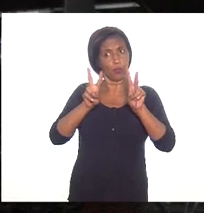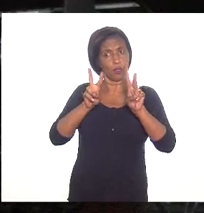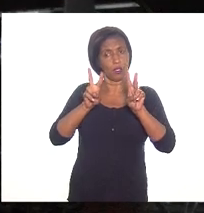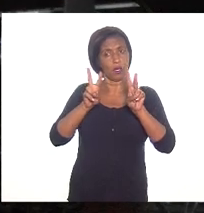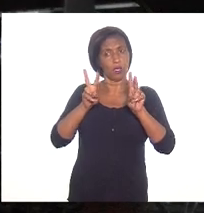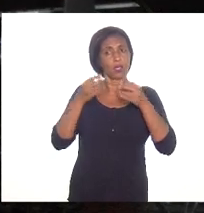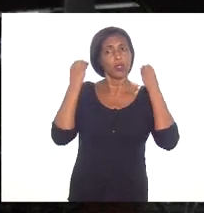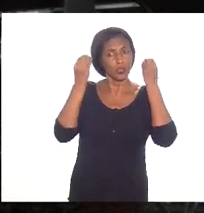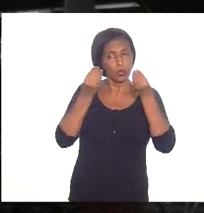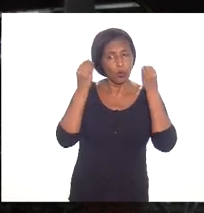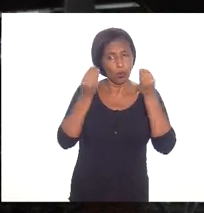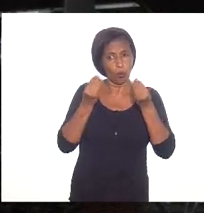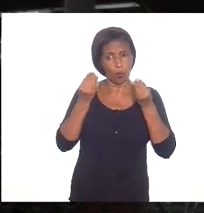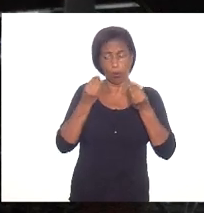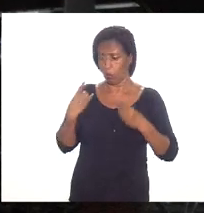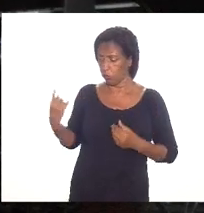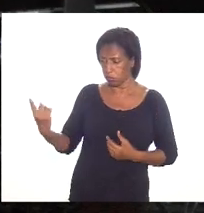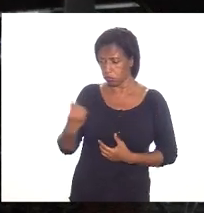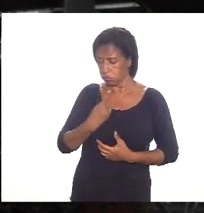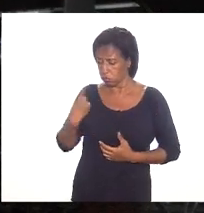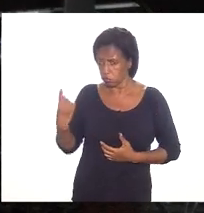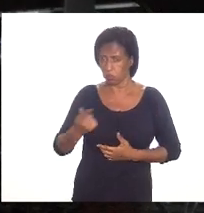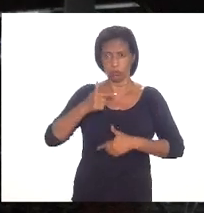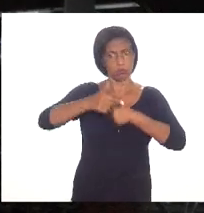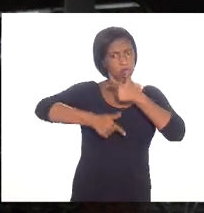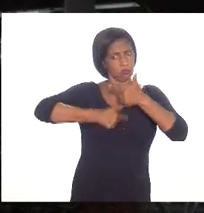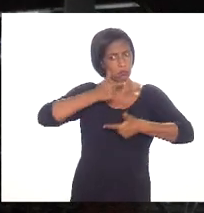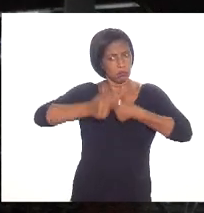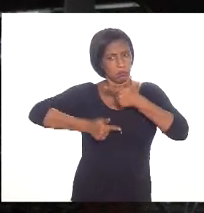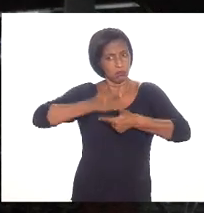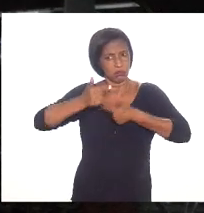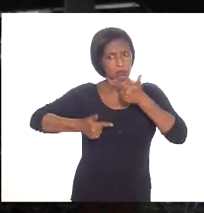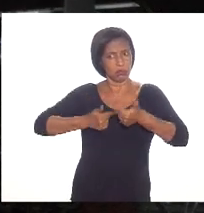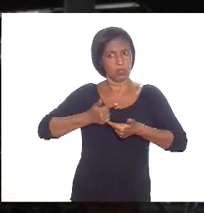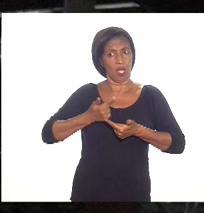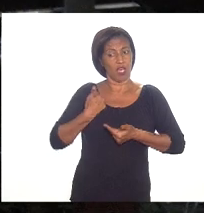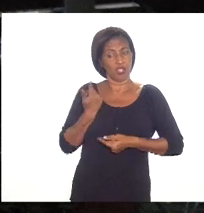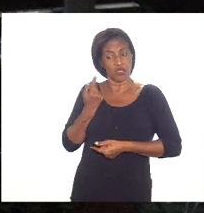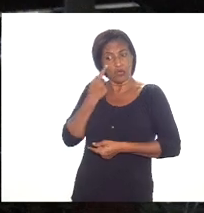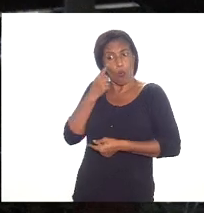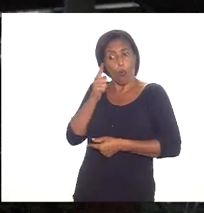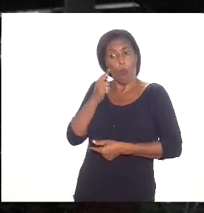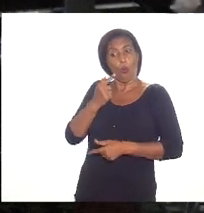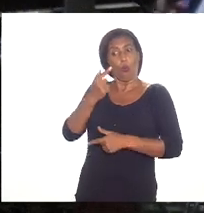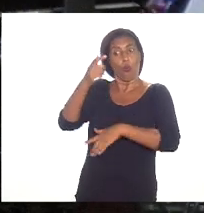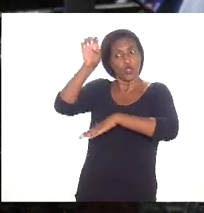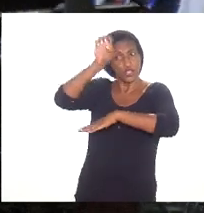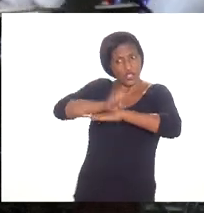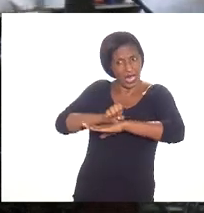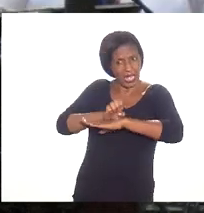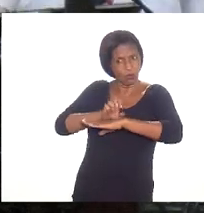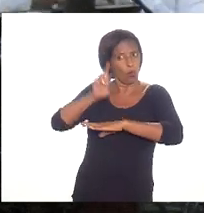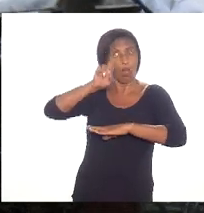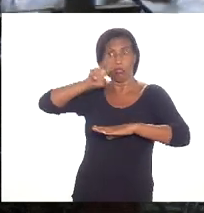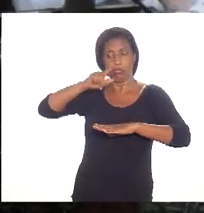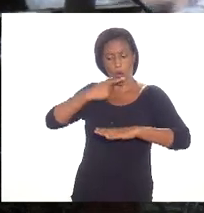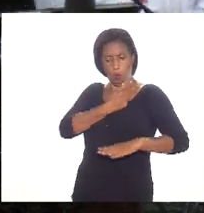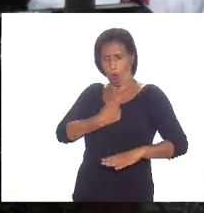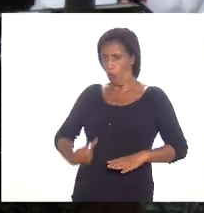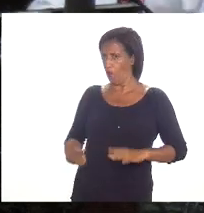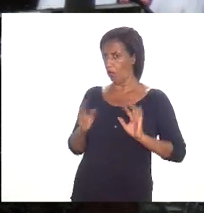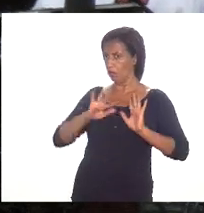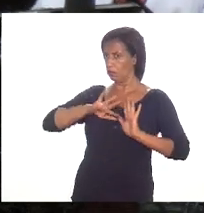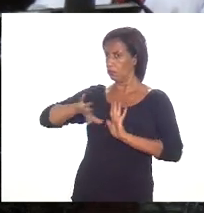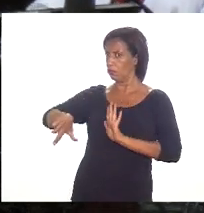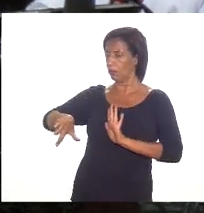gente defende aqui o governo, não o governador. Já chamamos trabalhos à ordem